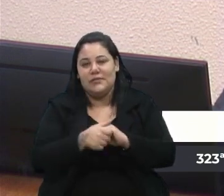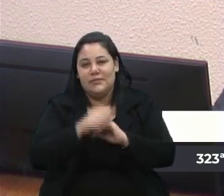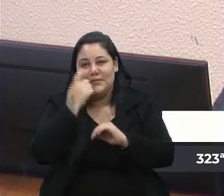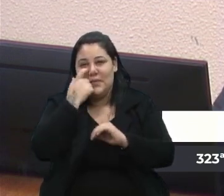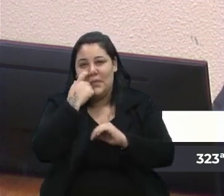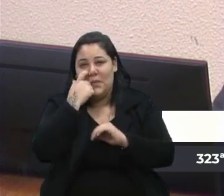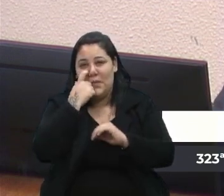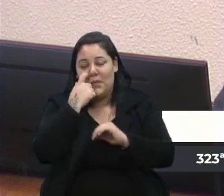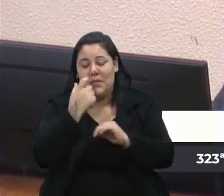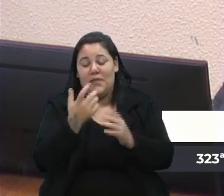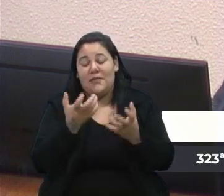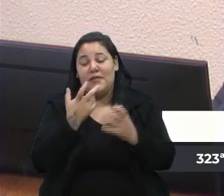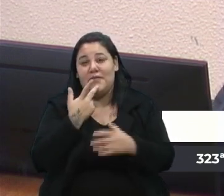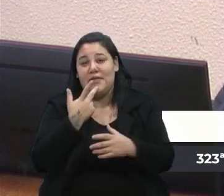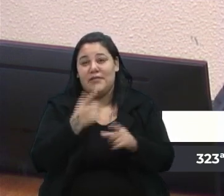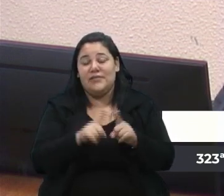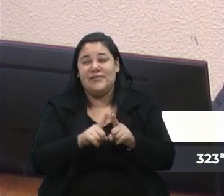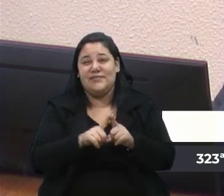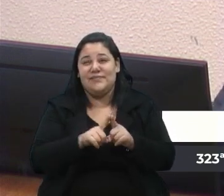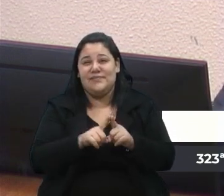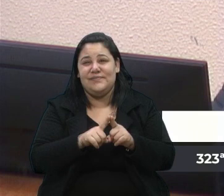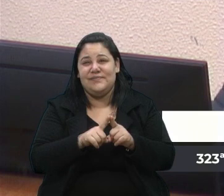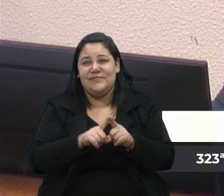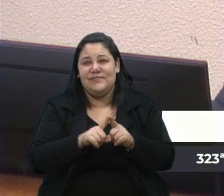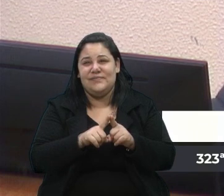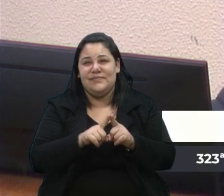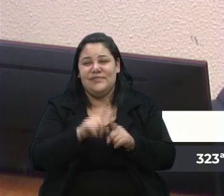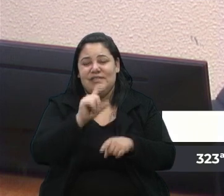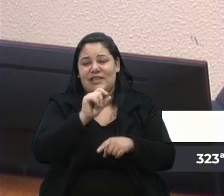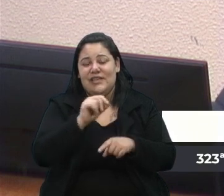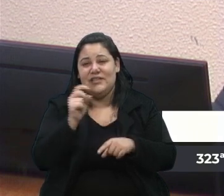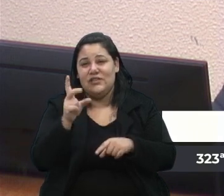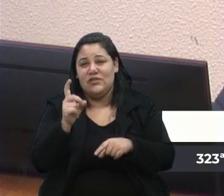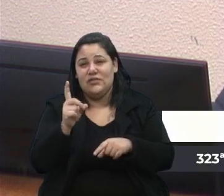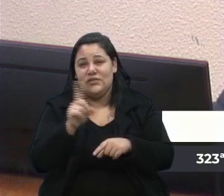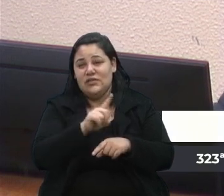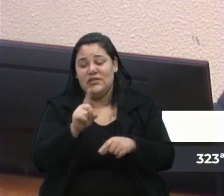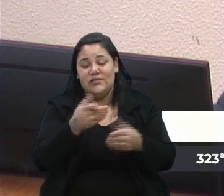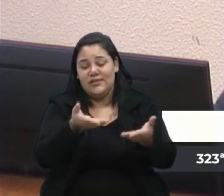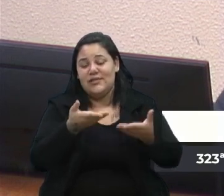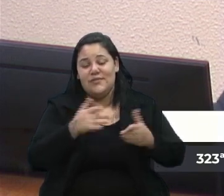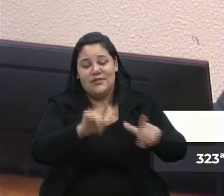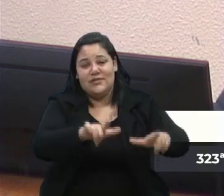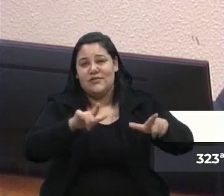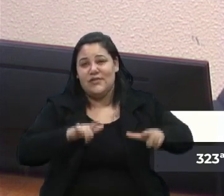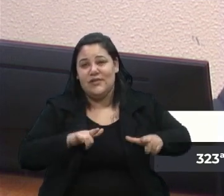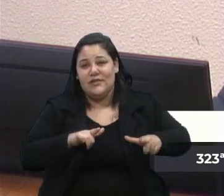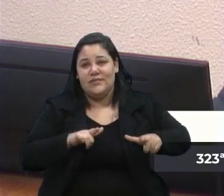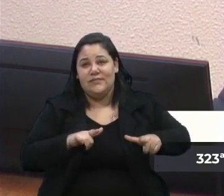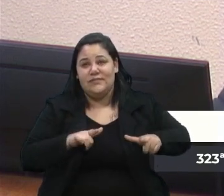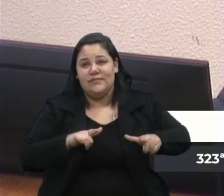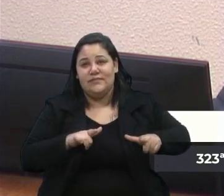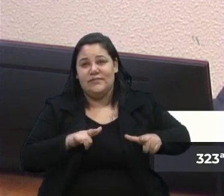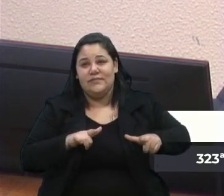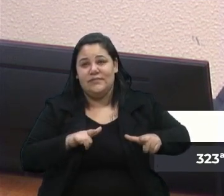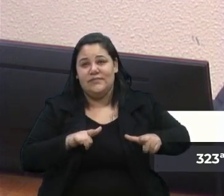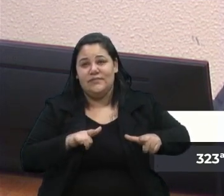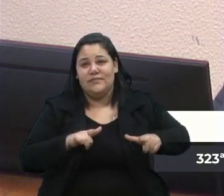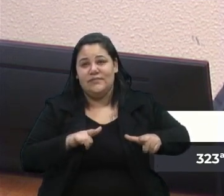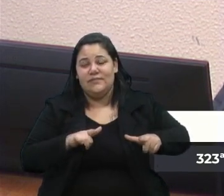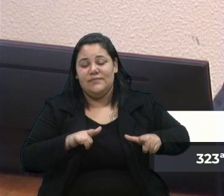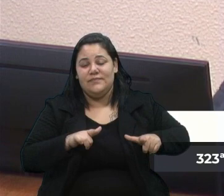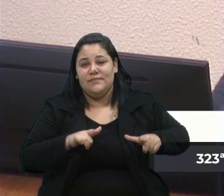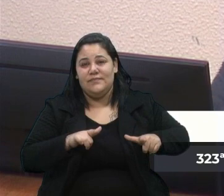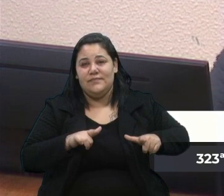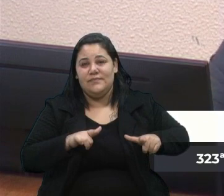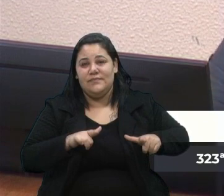você eu acho que no mínimo 10 12 que eu vi que não receberam também não quero dizer que foi eu eu